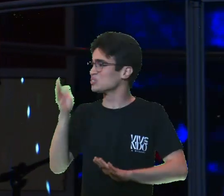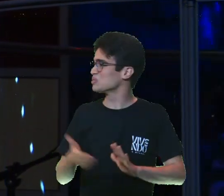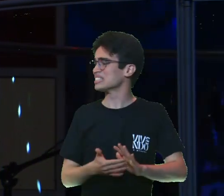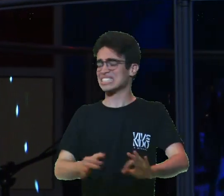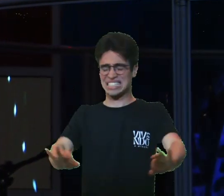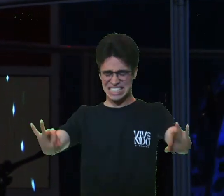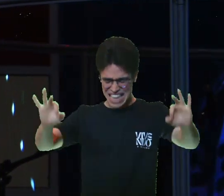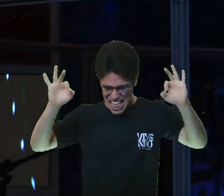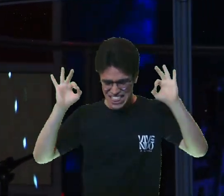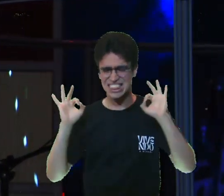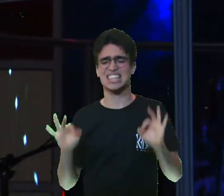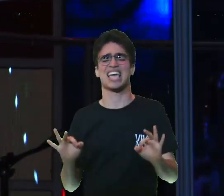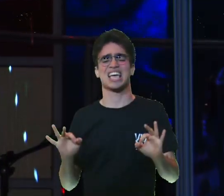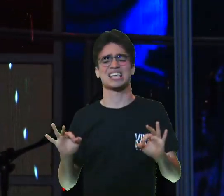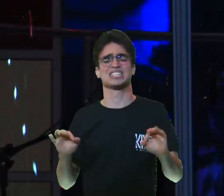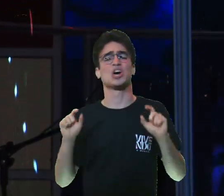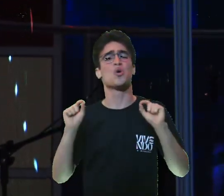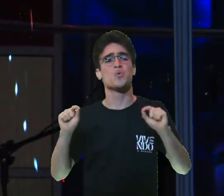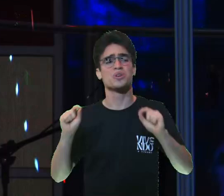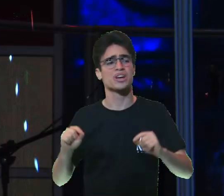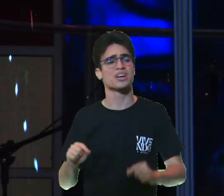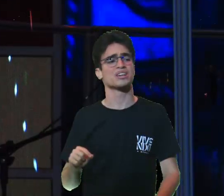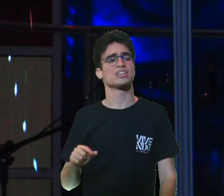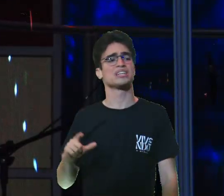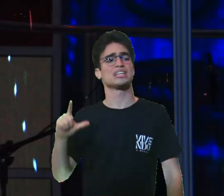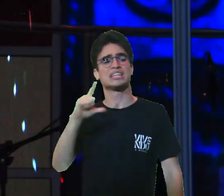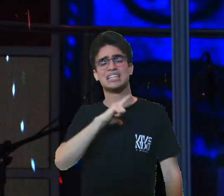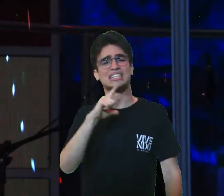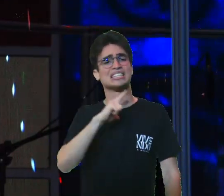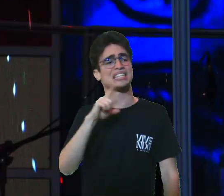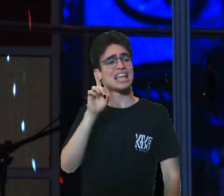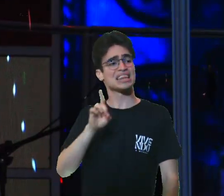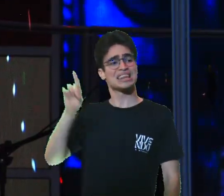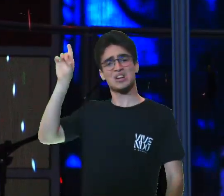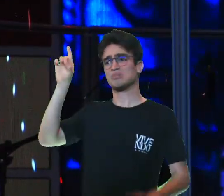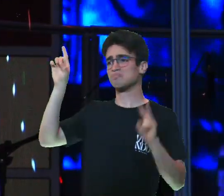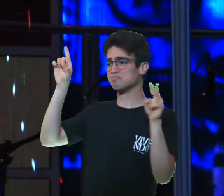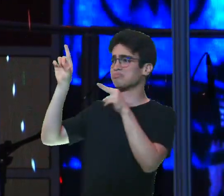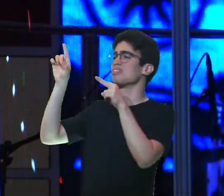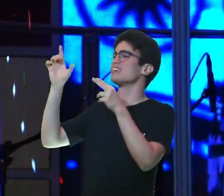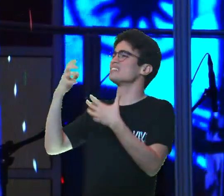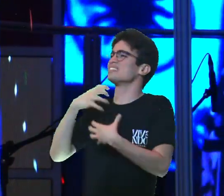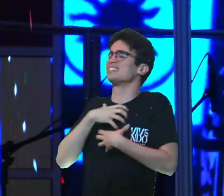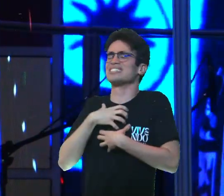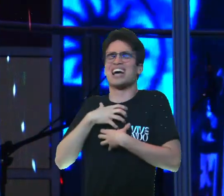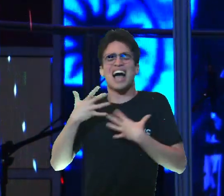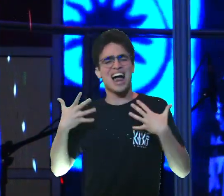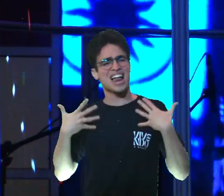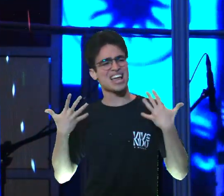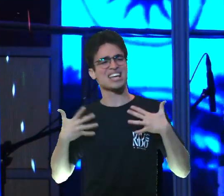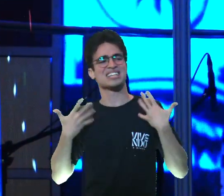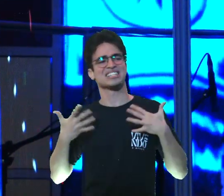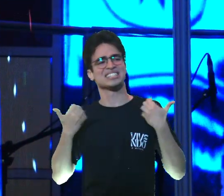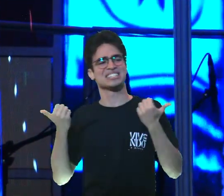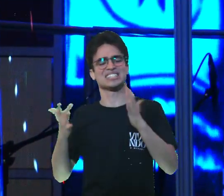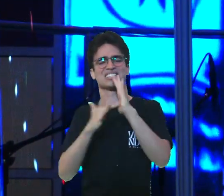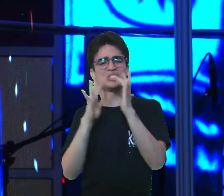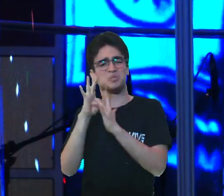certeza que causamos alegria ao Filho de Deus, porque Ele é digno